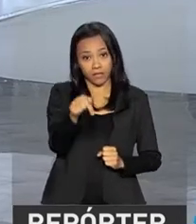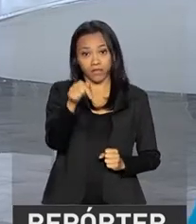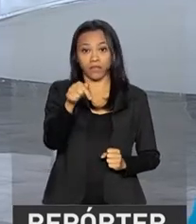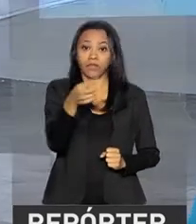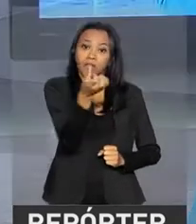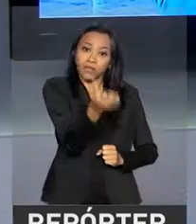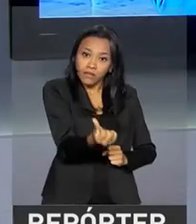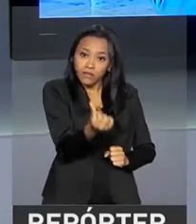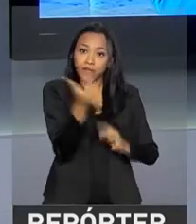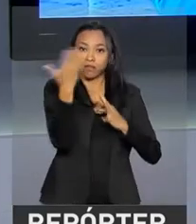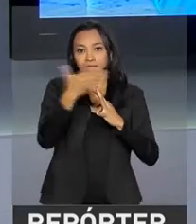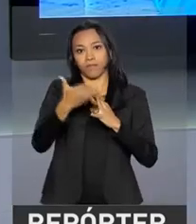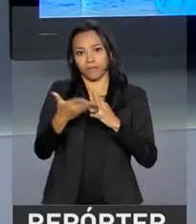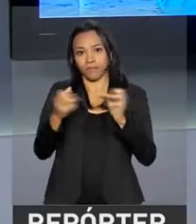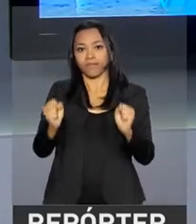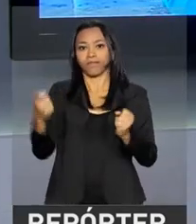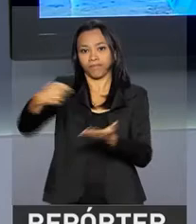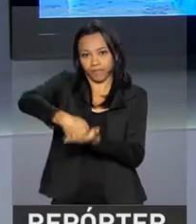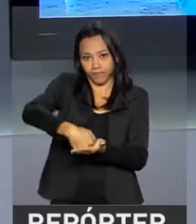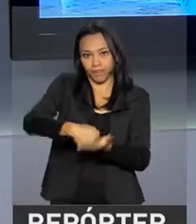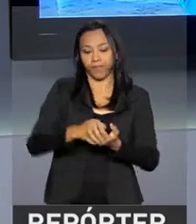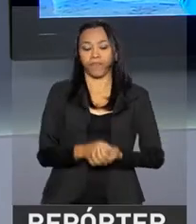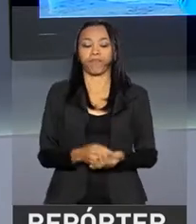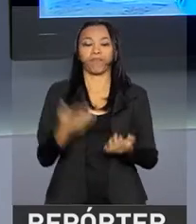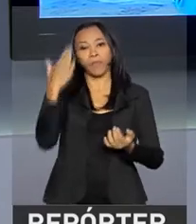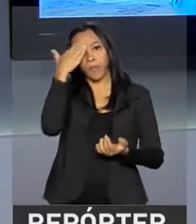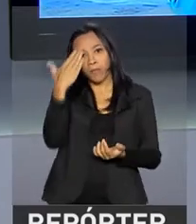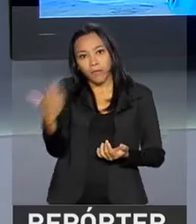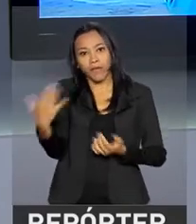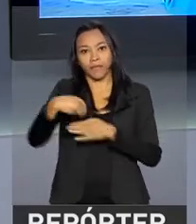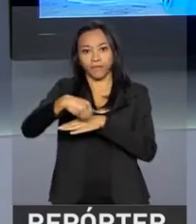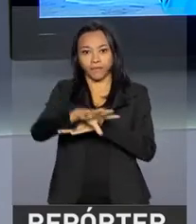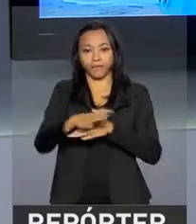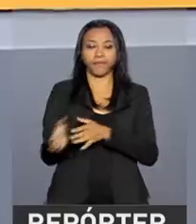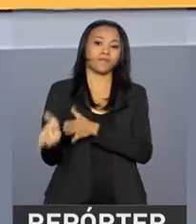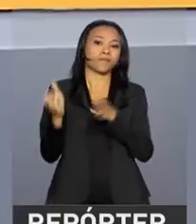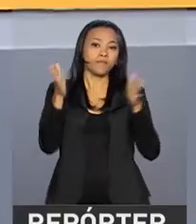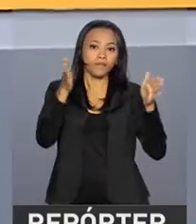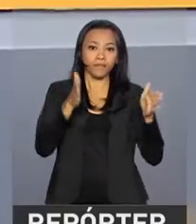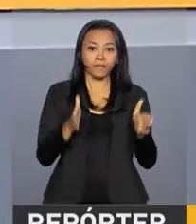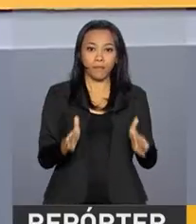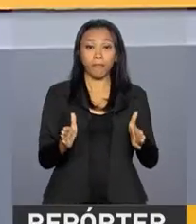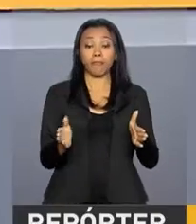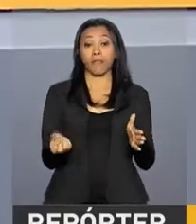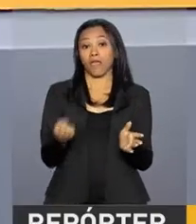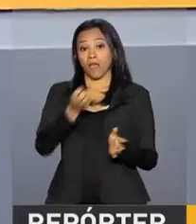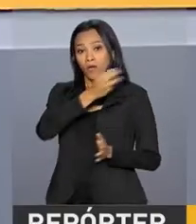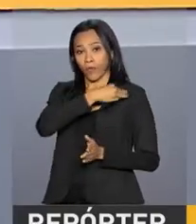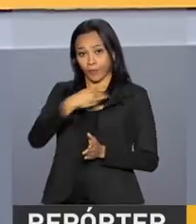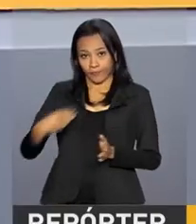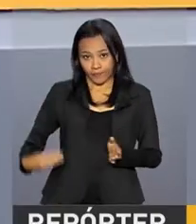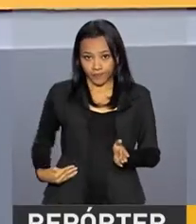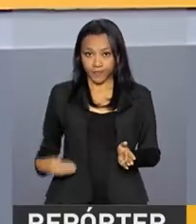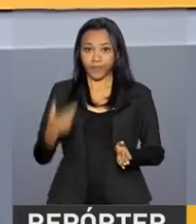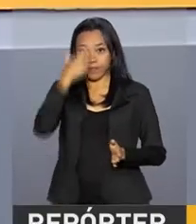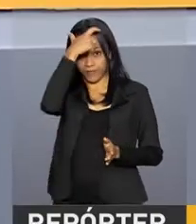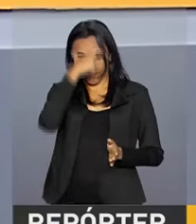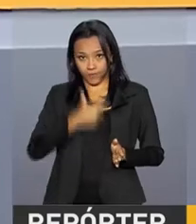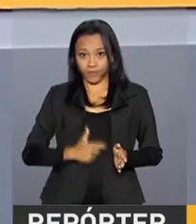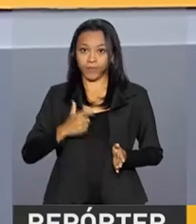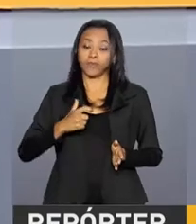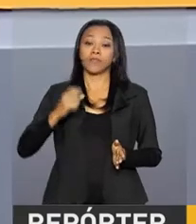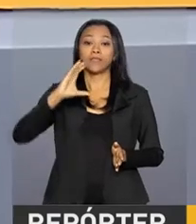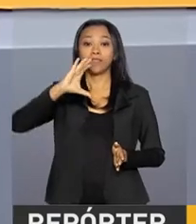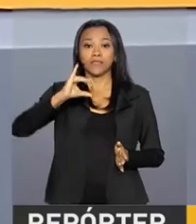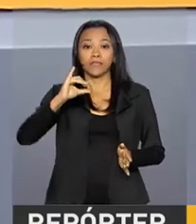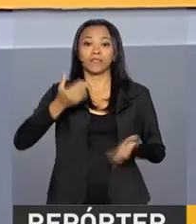voto com você thaissa muito obrigada mara pelas suas informações o ministro da ciência tecnologia e